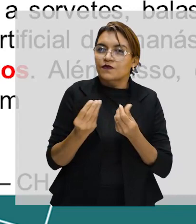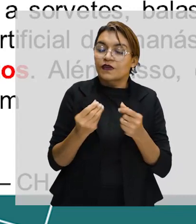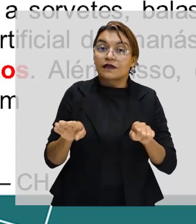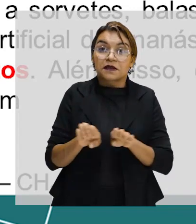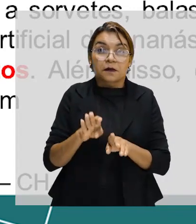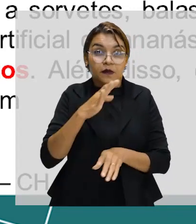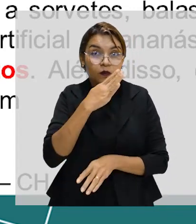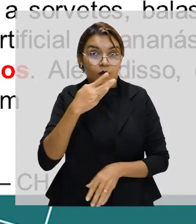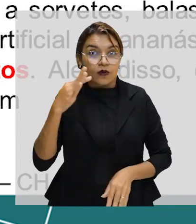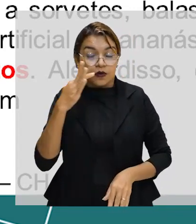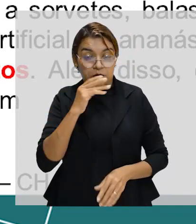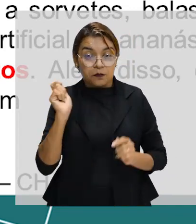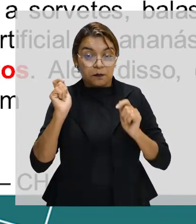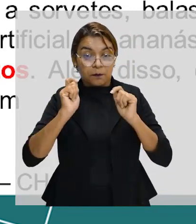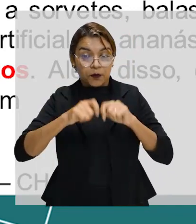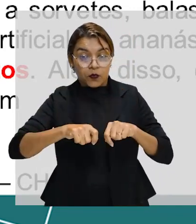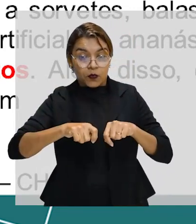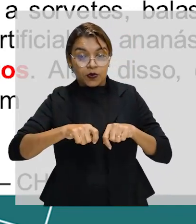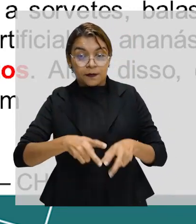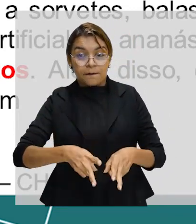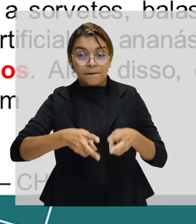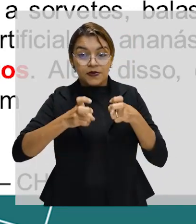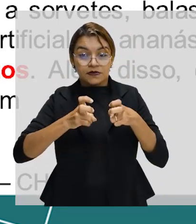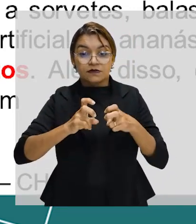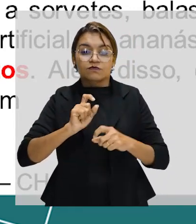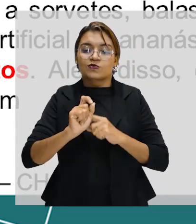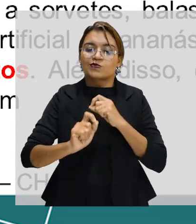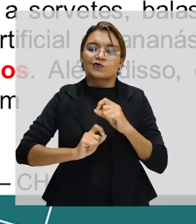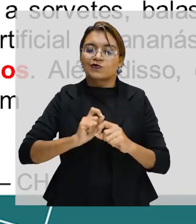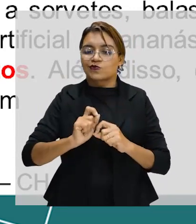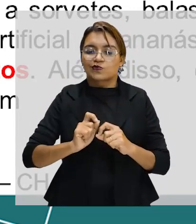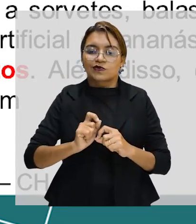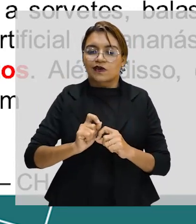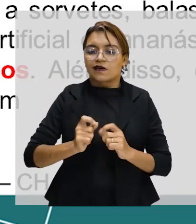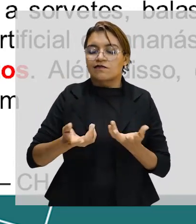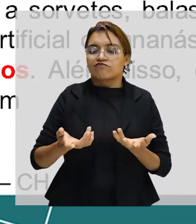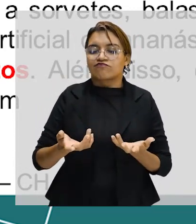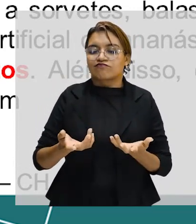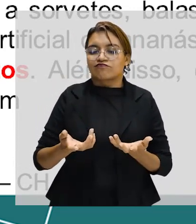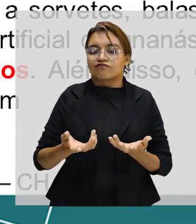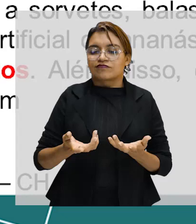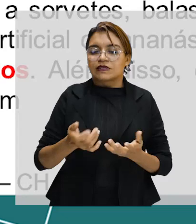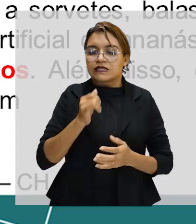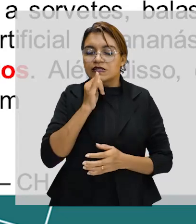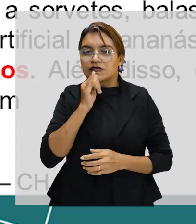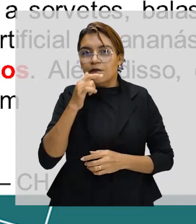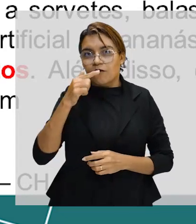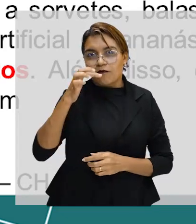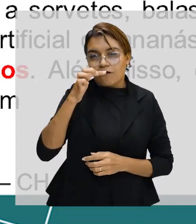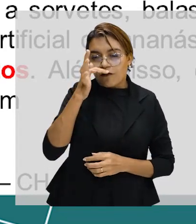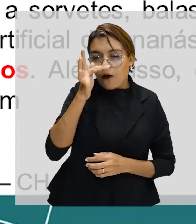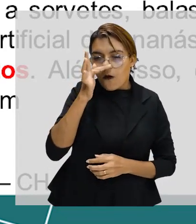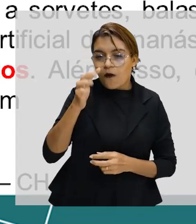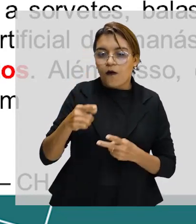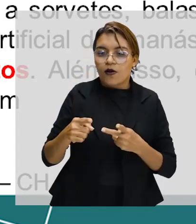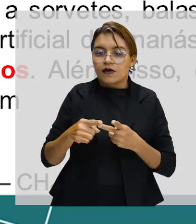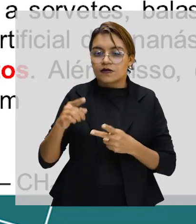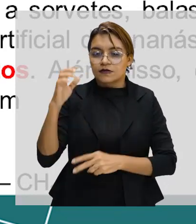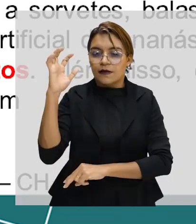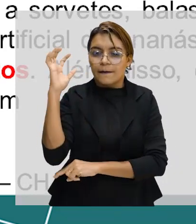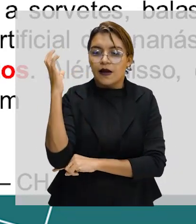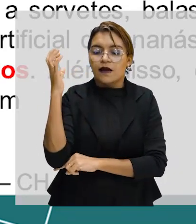o aroma podem ser conferidos por meio desses extratos naturais extraídos de flores, plantas,